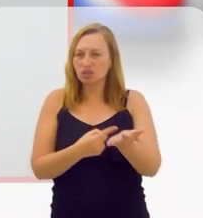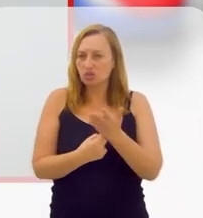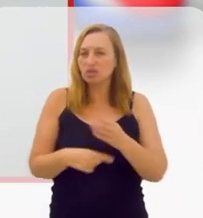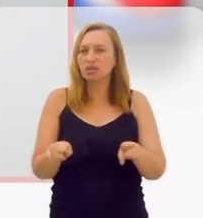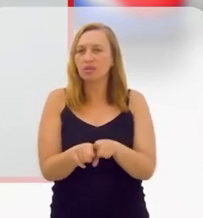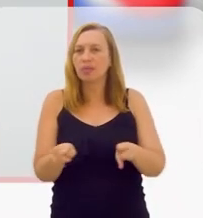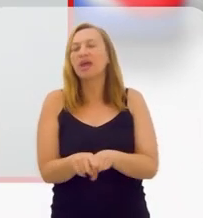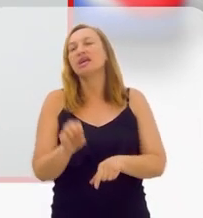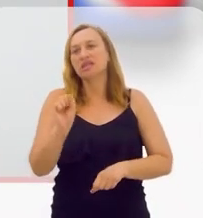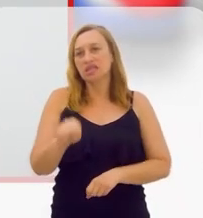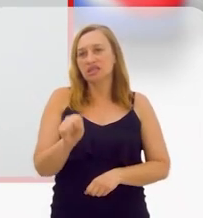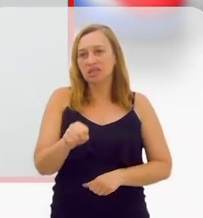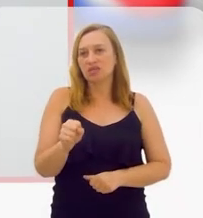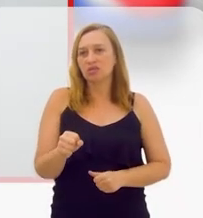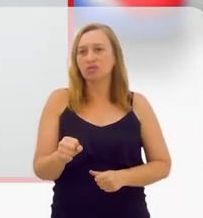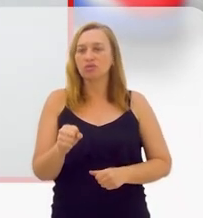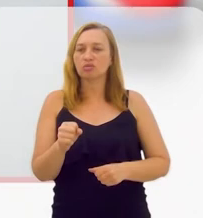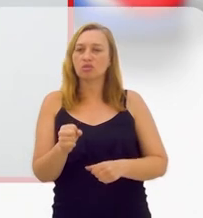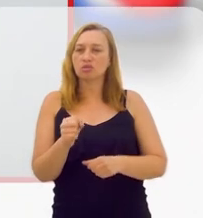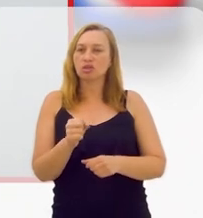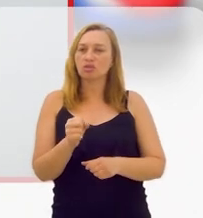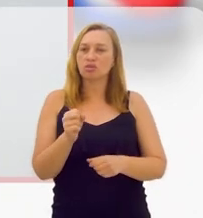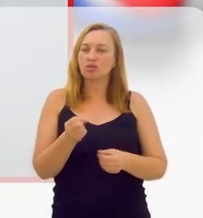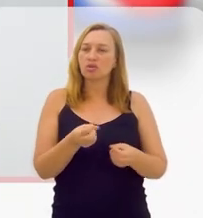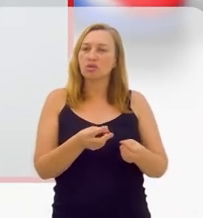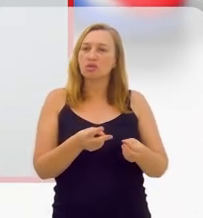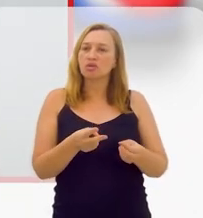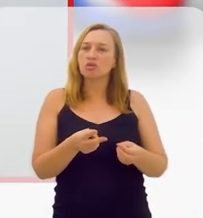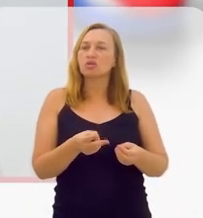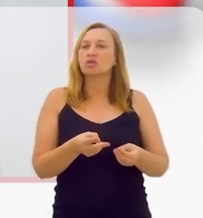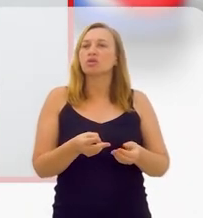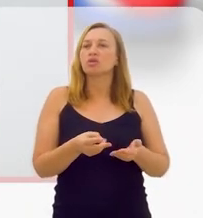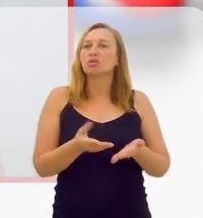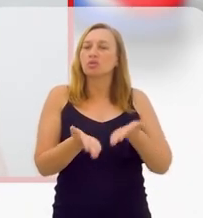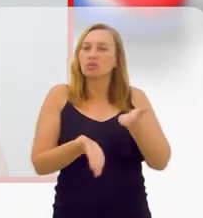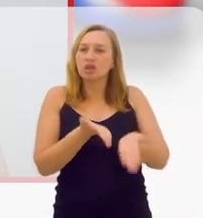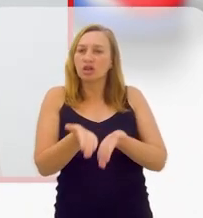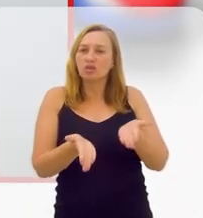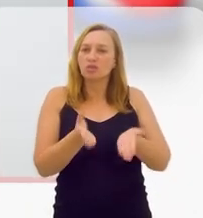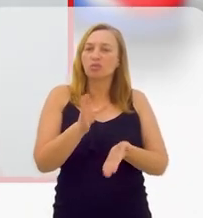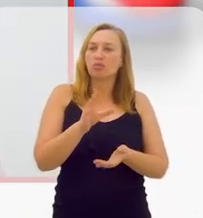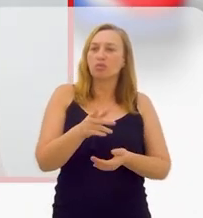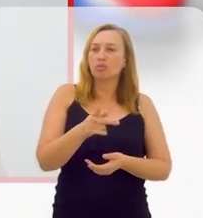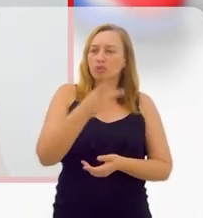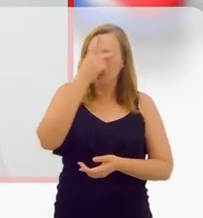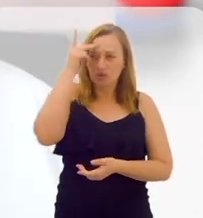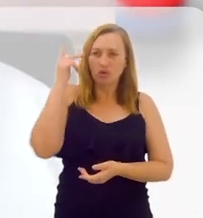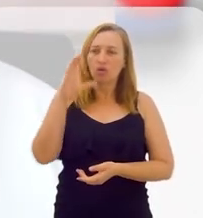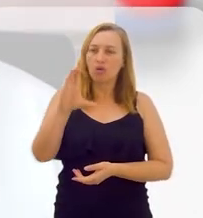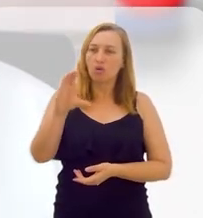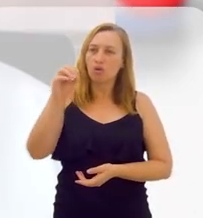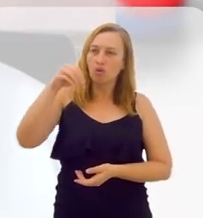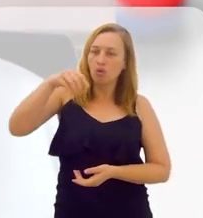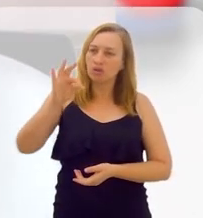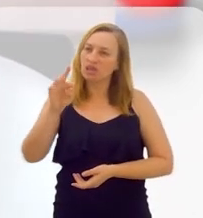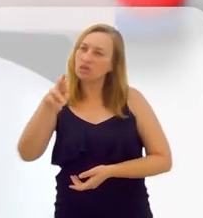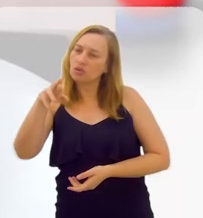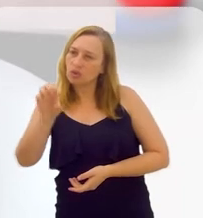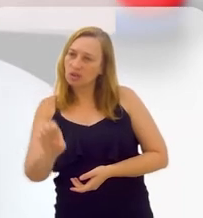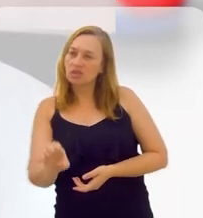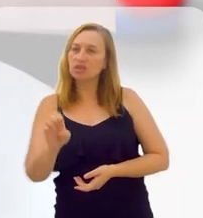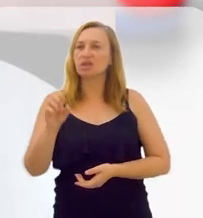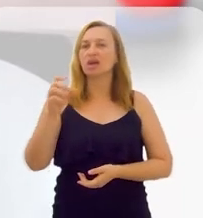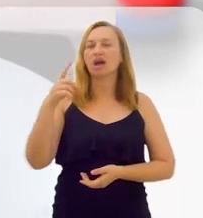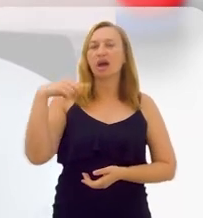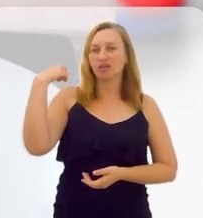também? Como é que Sim, então, funciona? nós estamos sendo assistidos por contadores, né? Por